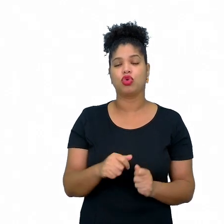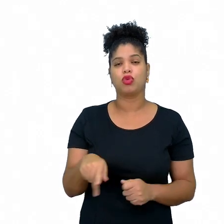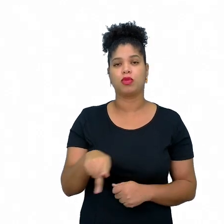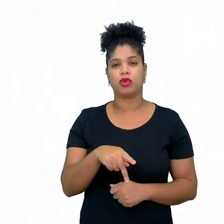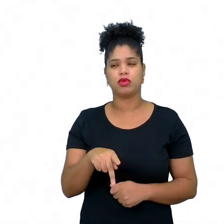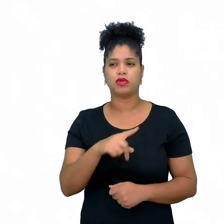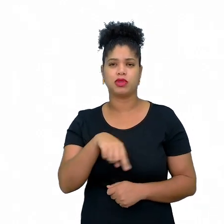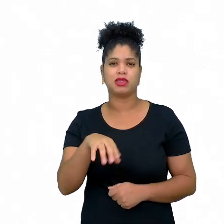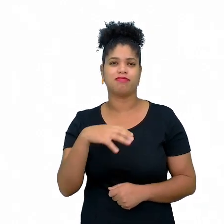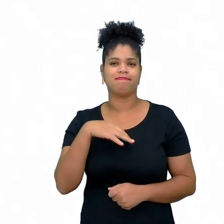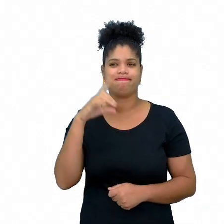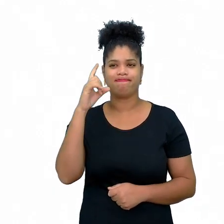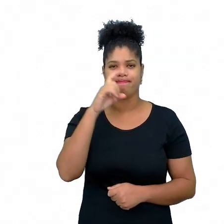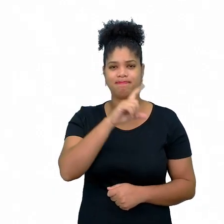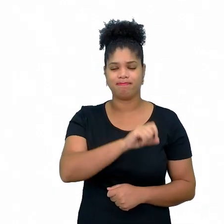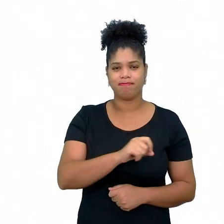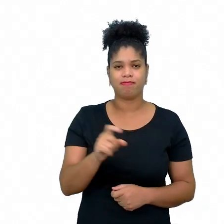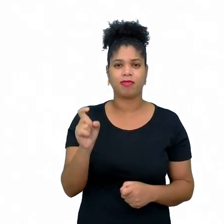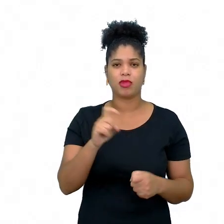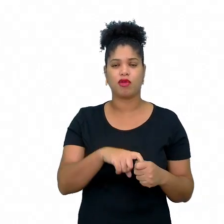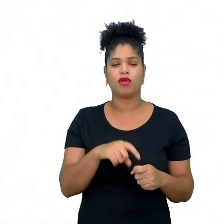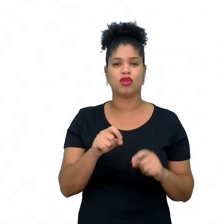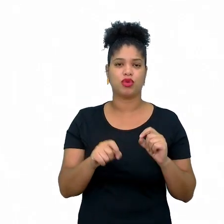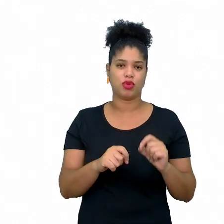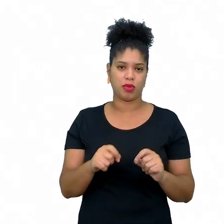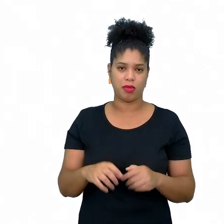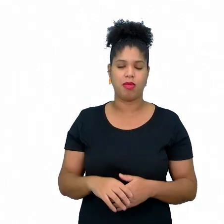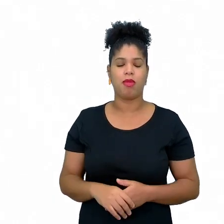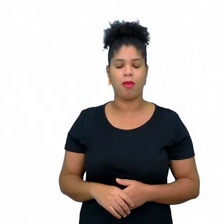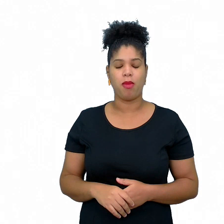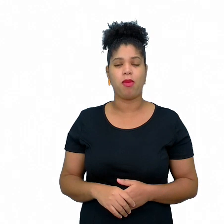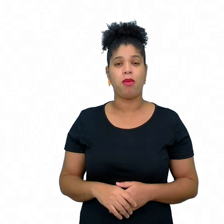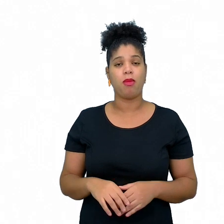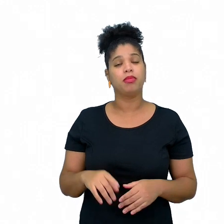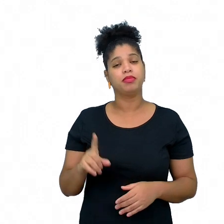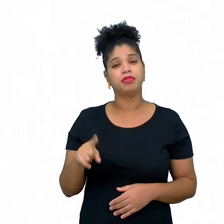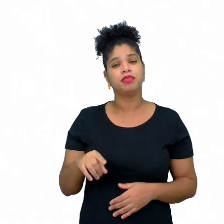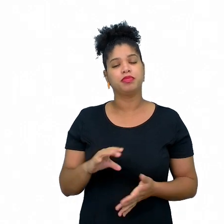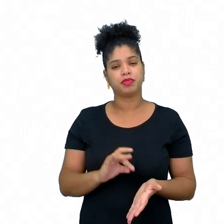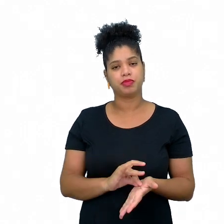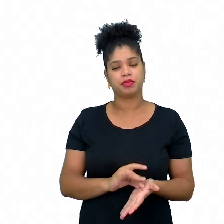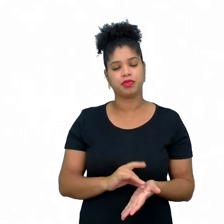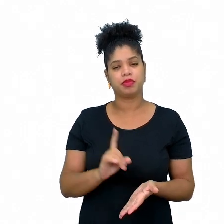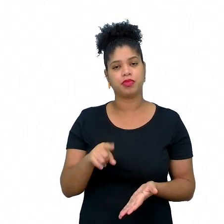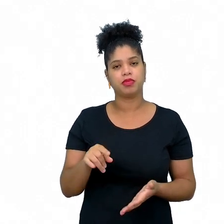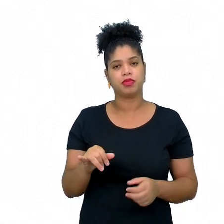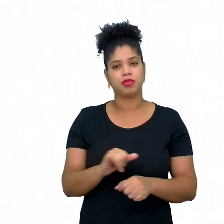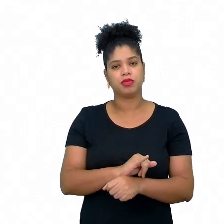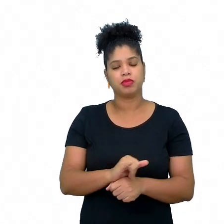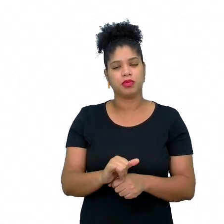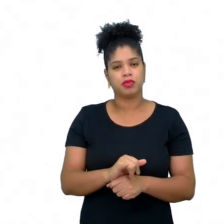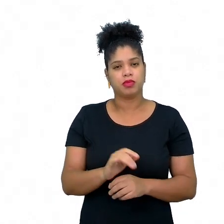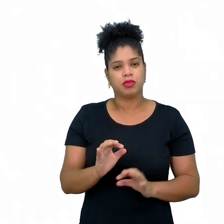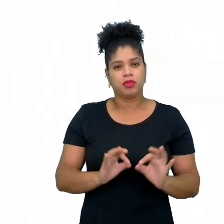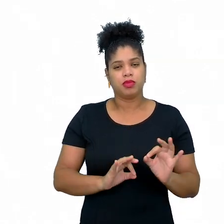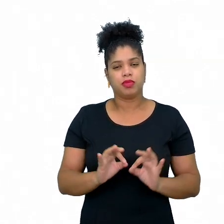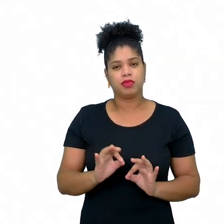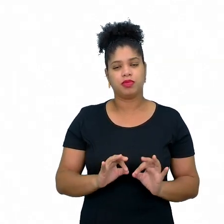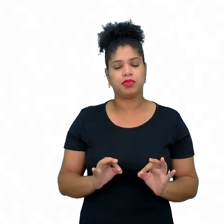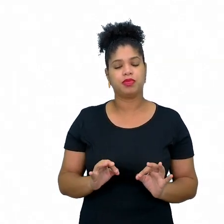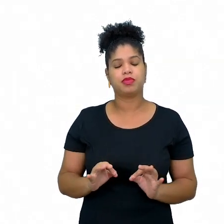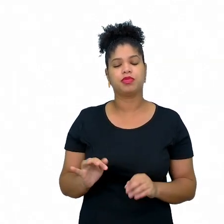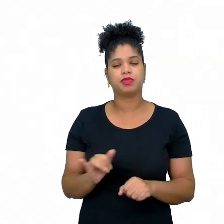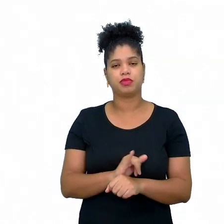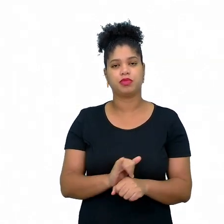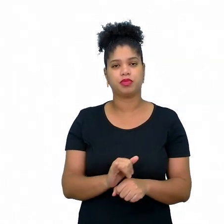são as dificuldades, quais são as retomadas, e realmente é isso, é traçar um novo projeto, um novo trajeto,